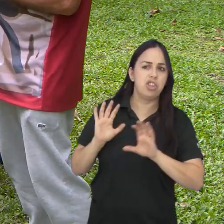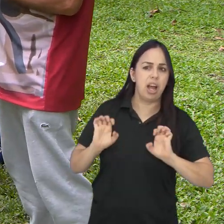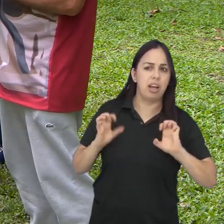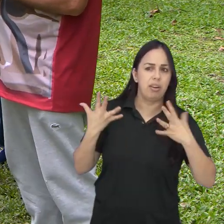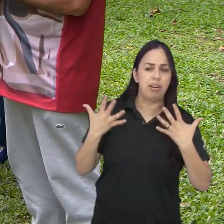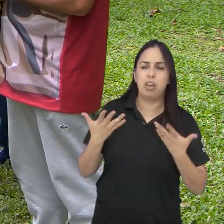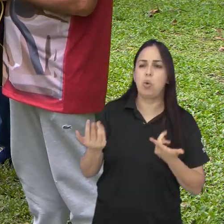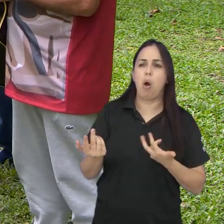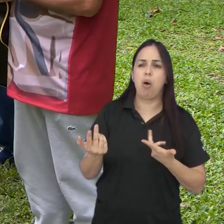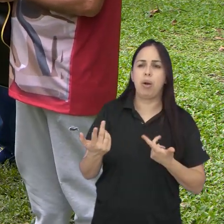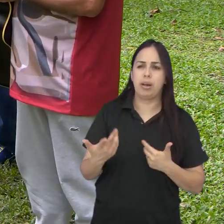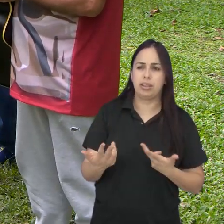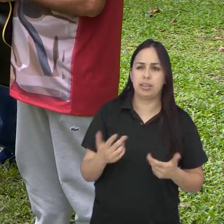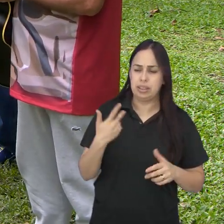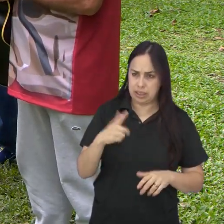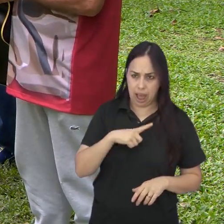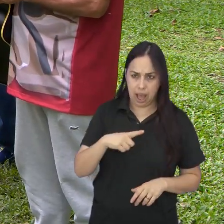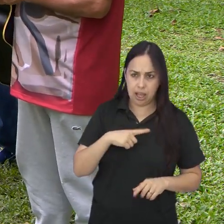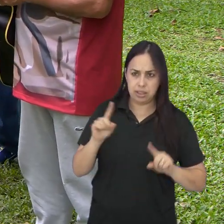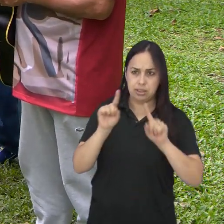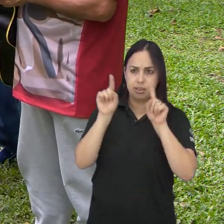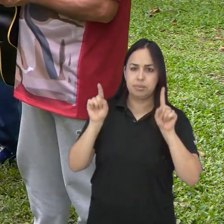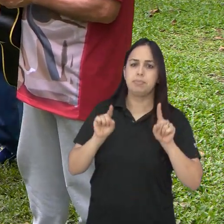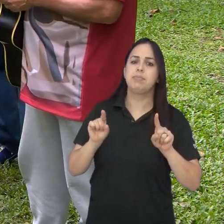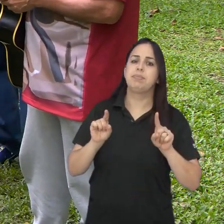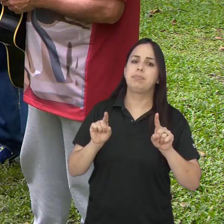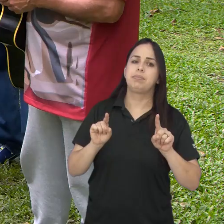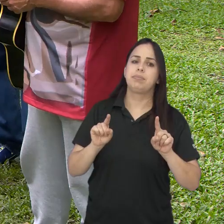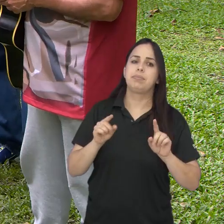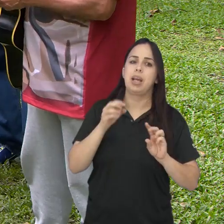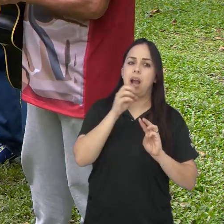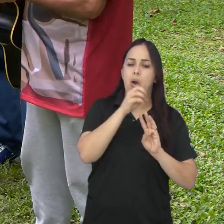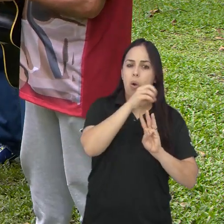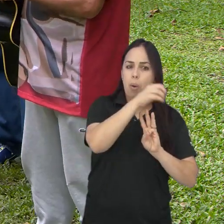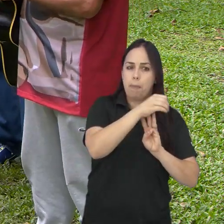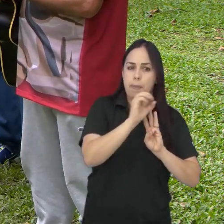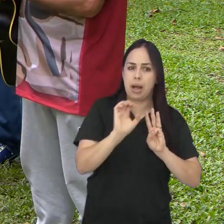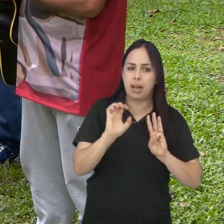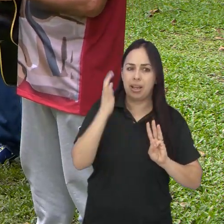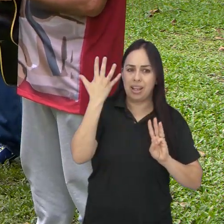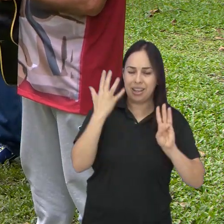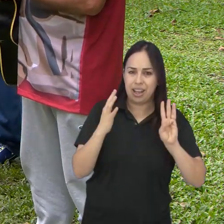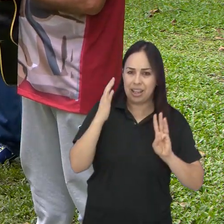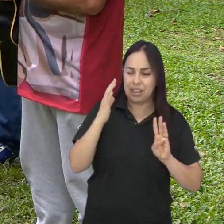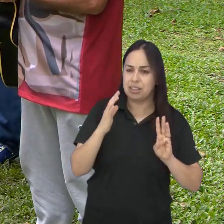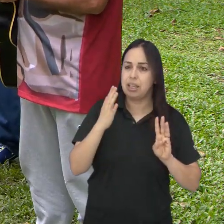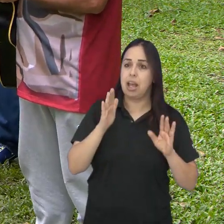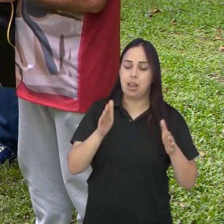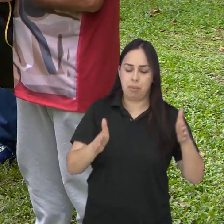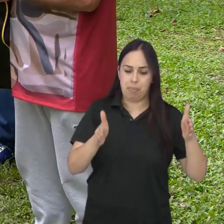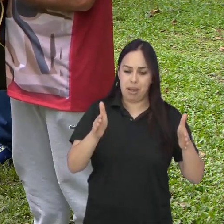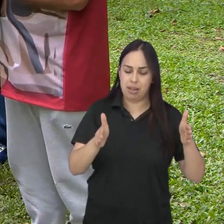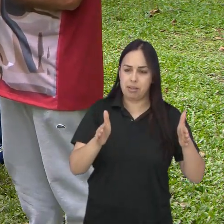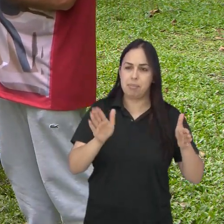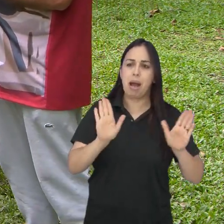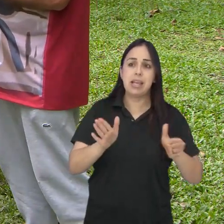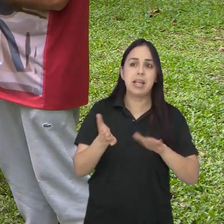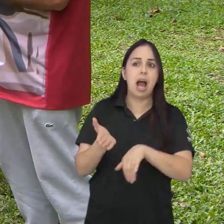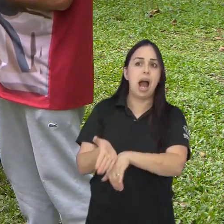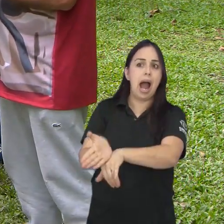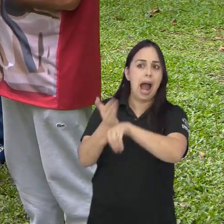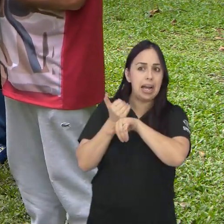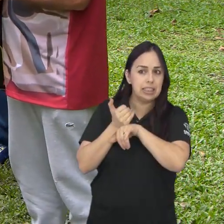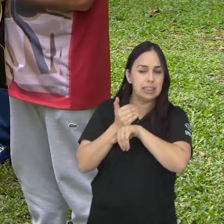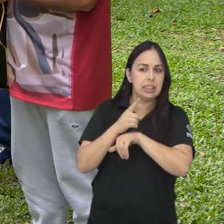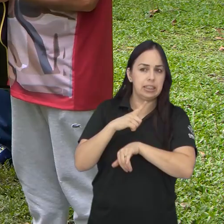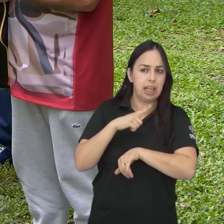eventos como esses daqui, né? Que vocês já assim, a Folia de Reis é nesse espaço de tempo, mas vocês têm vários